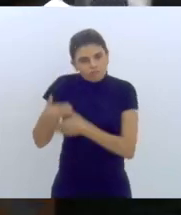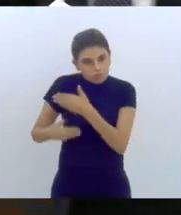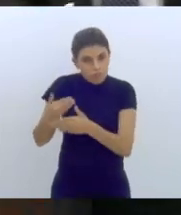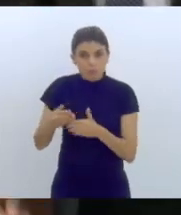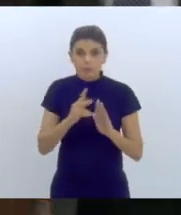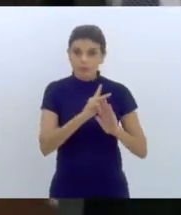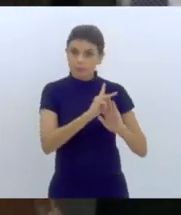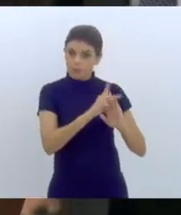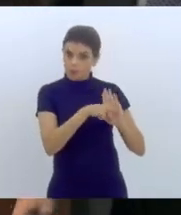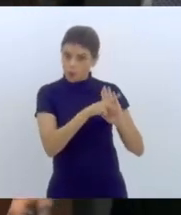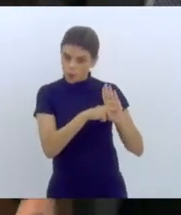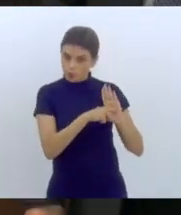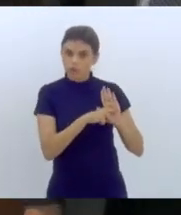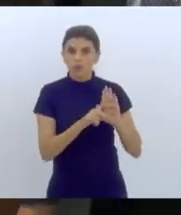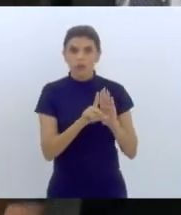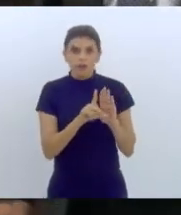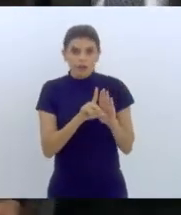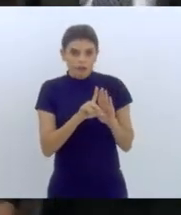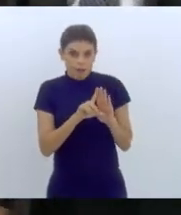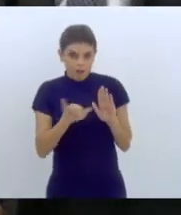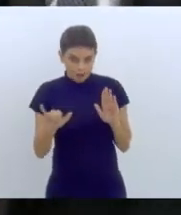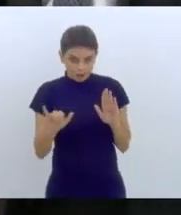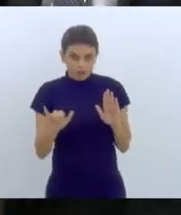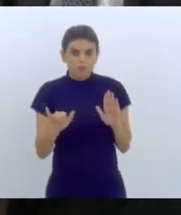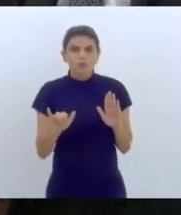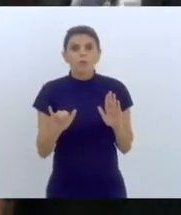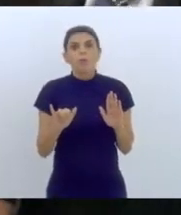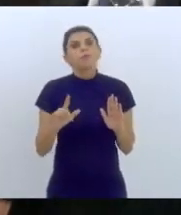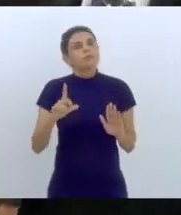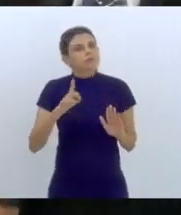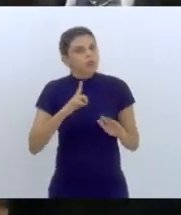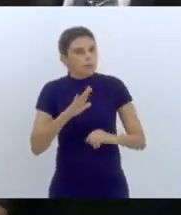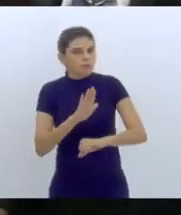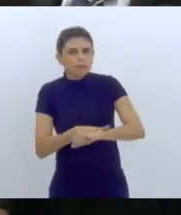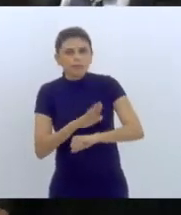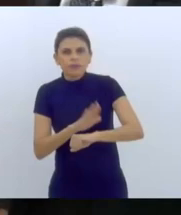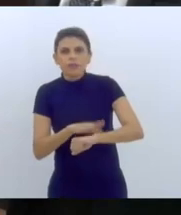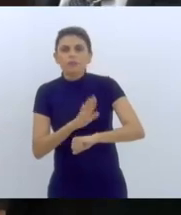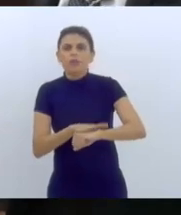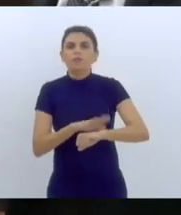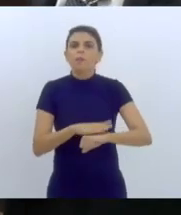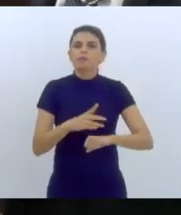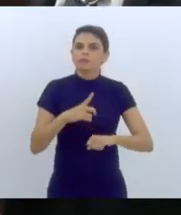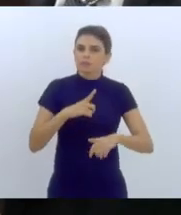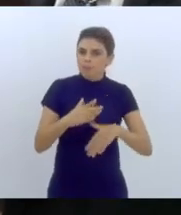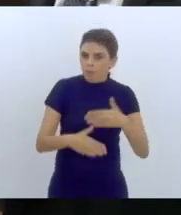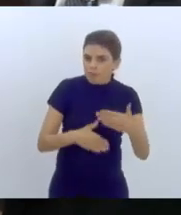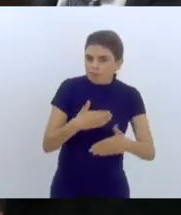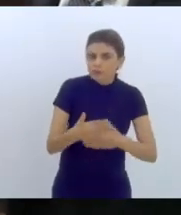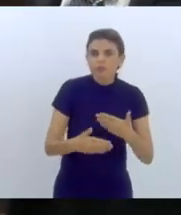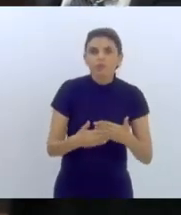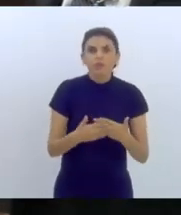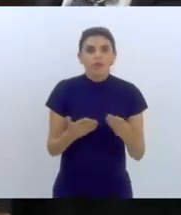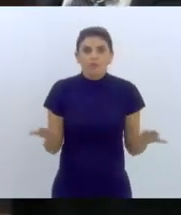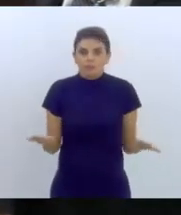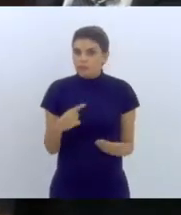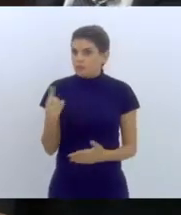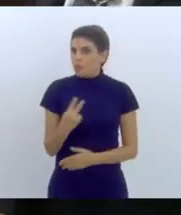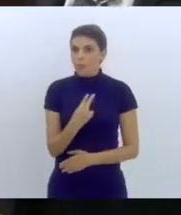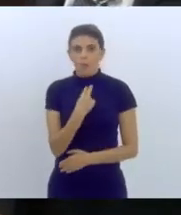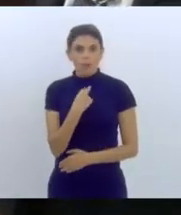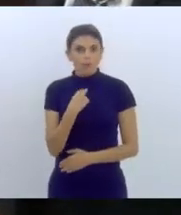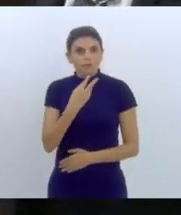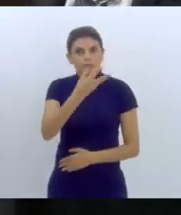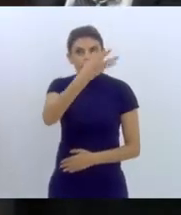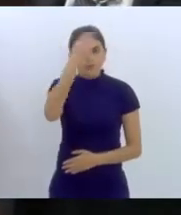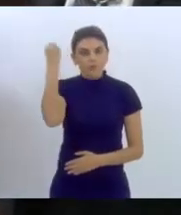lei que simplesmente, em prol de um momento como agora, que merece todo o meu respeito, a gente não pode esquecer a memória